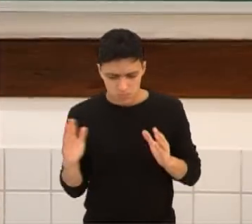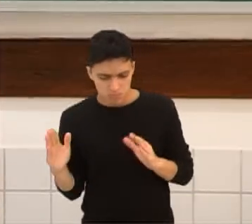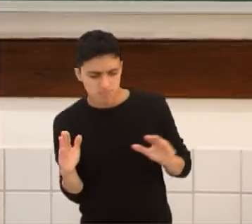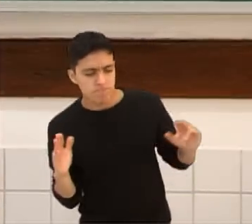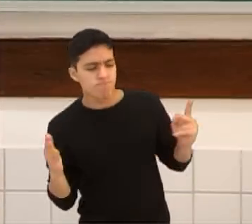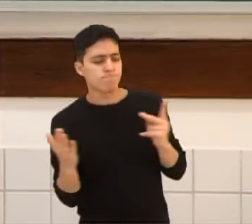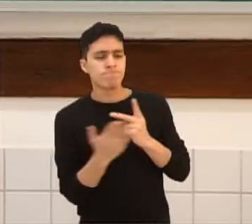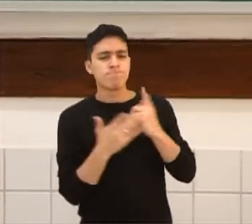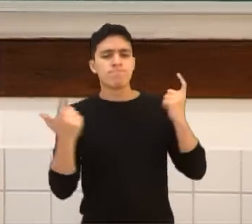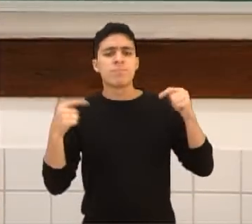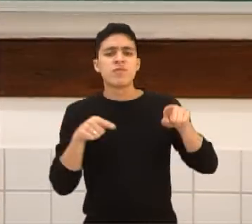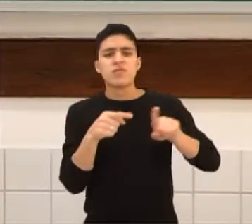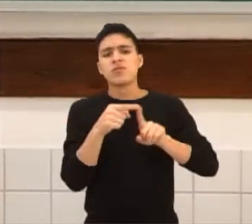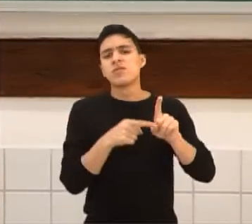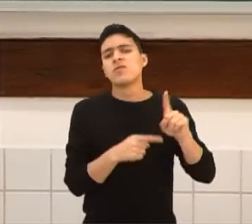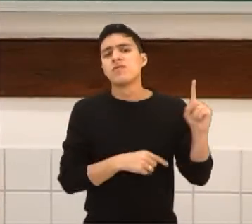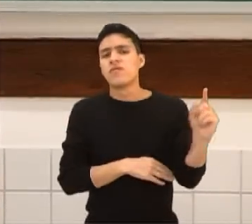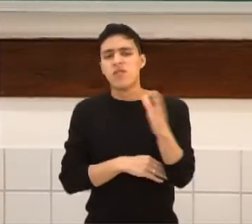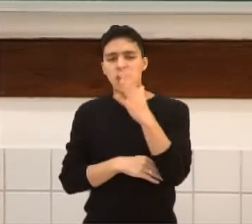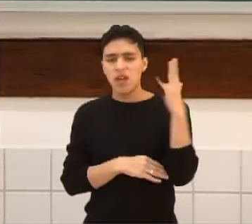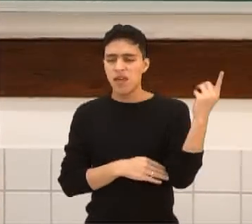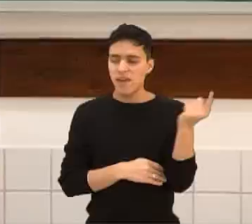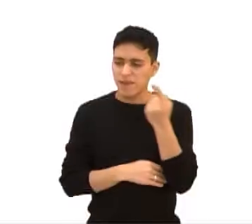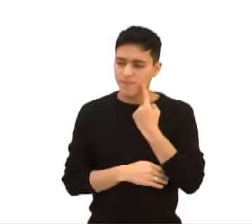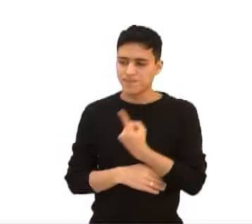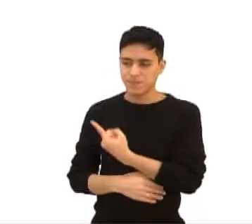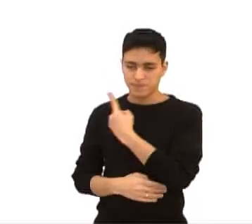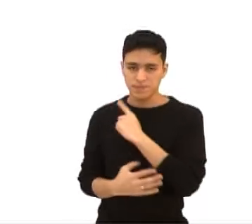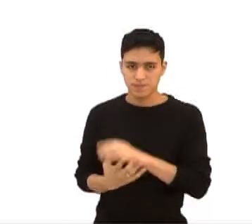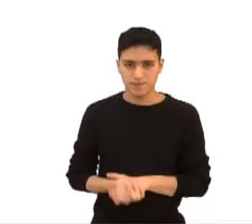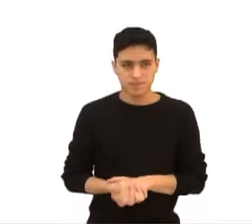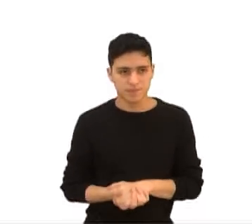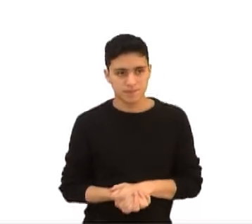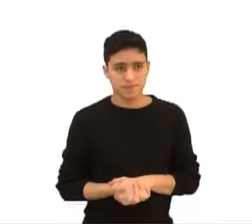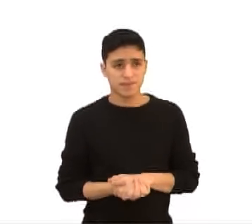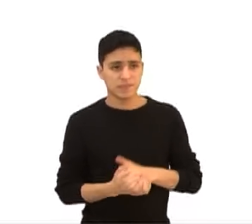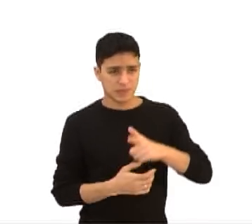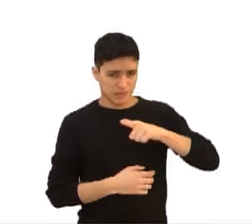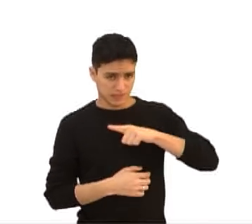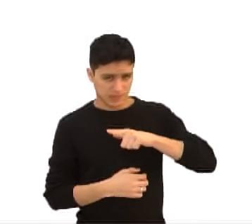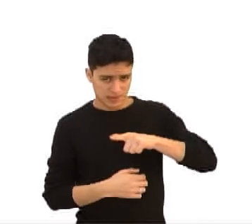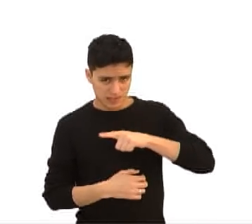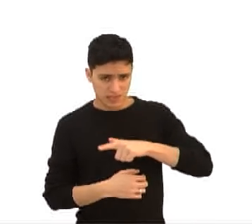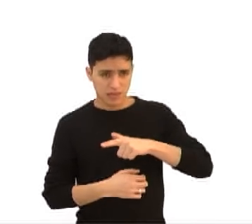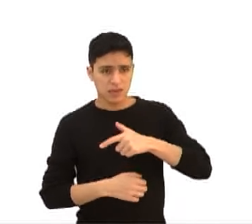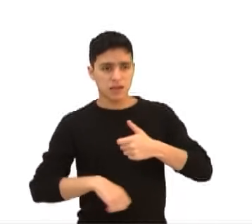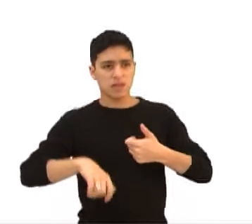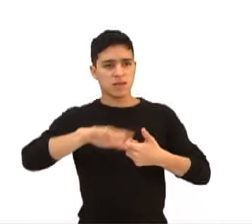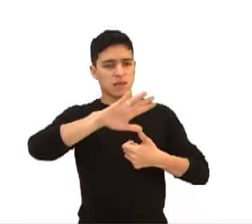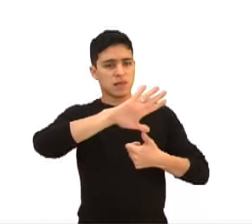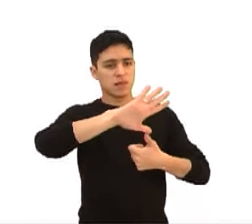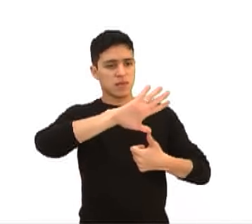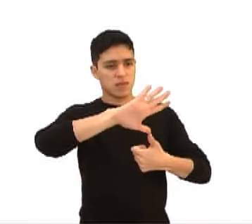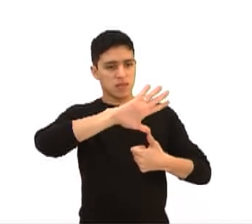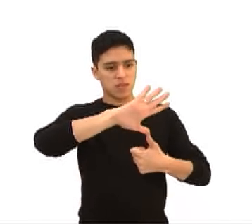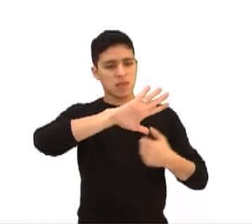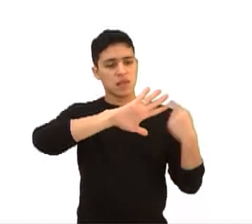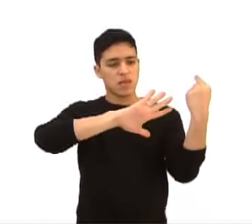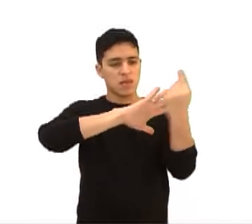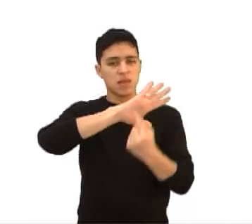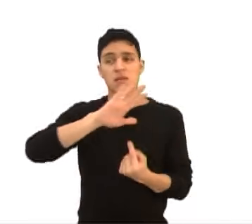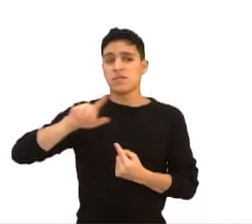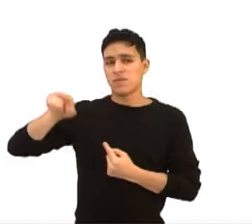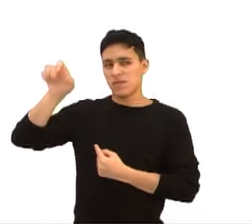florestas? Aonde que elas estão acontecendo? Acompanha na tela, ó. Ocorrência em parte da América do Norte, por quase toda a Europa,